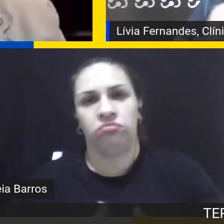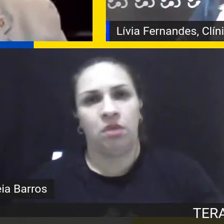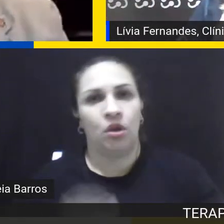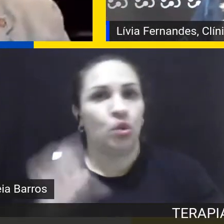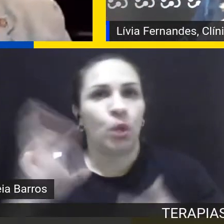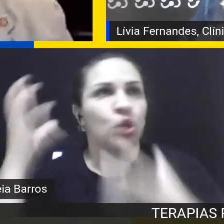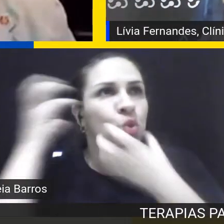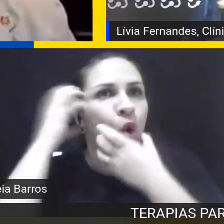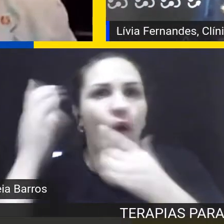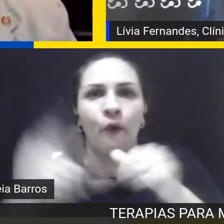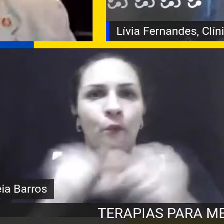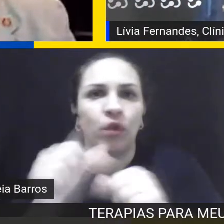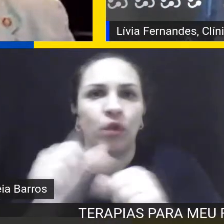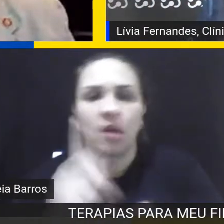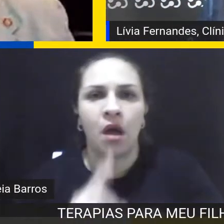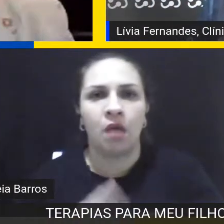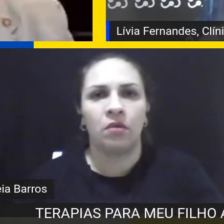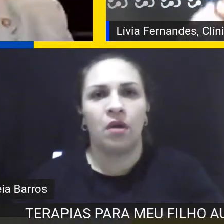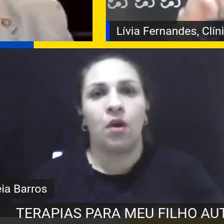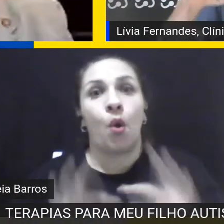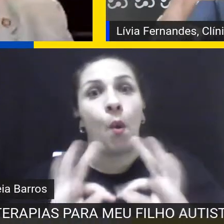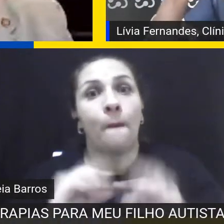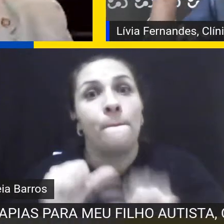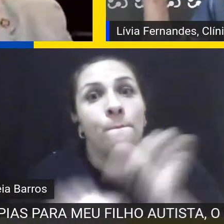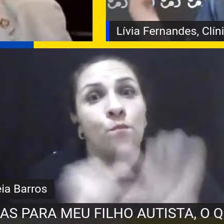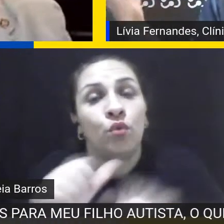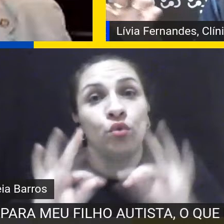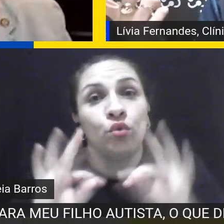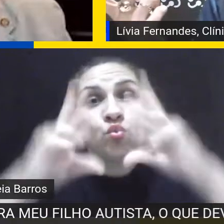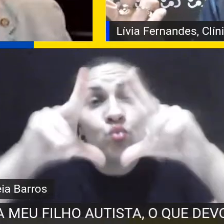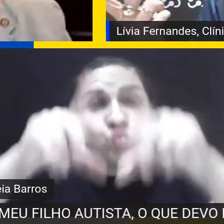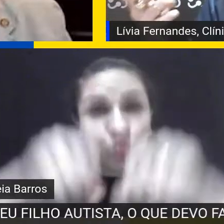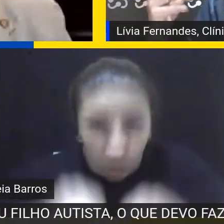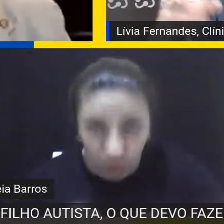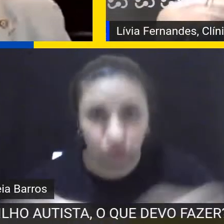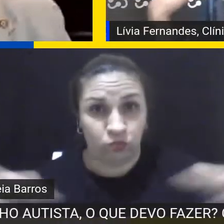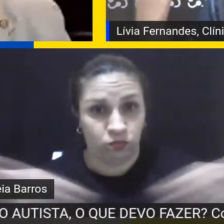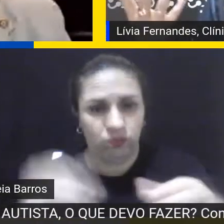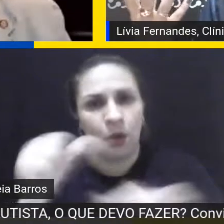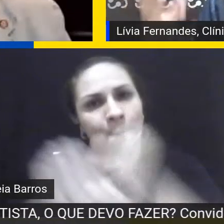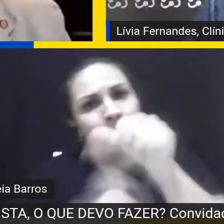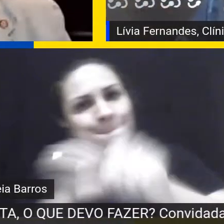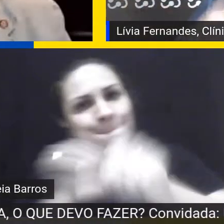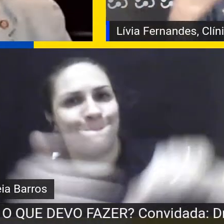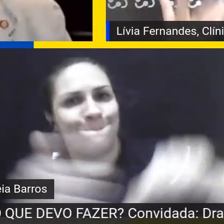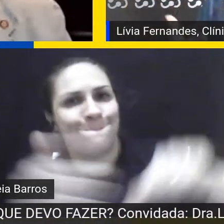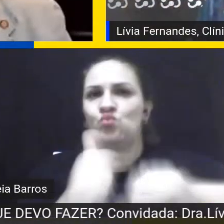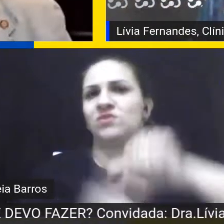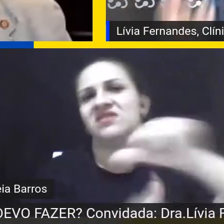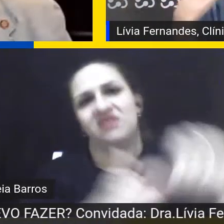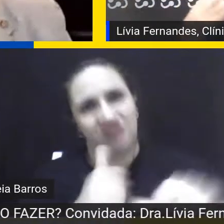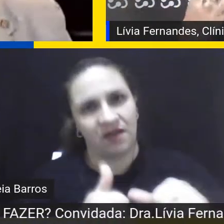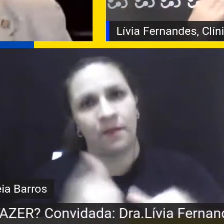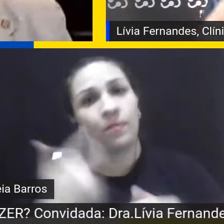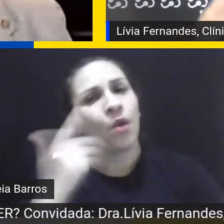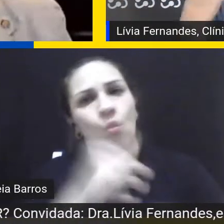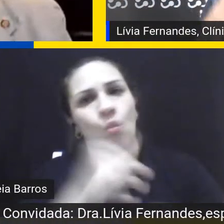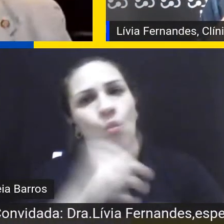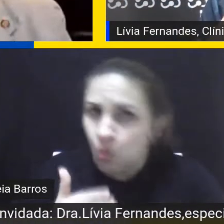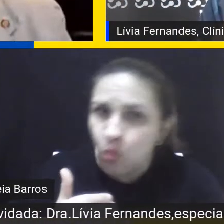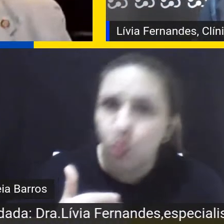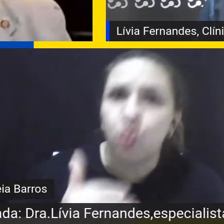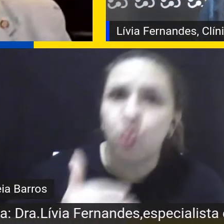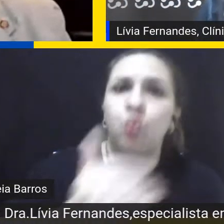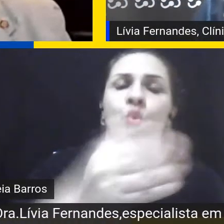tem que mudar, ou o TO que tem que mudar, não, toda a equipe tem que mudar para aguçar e trazer